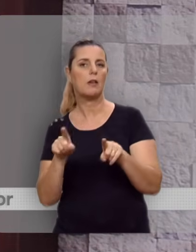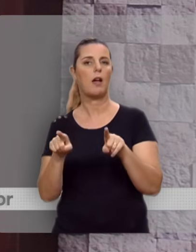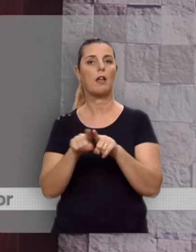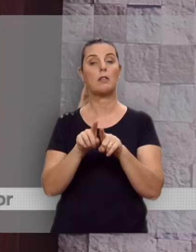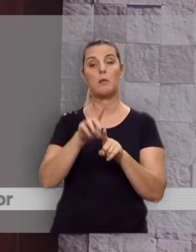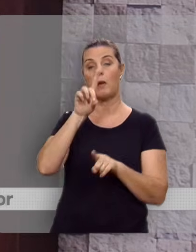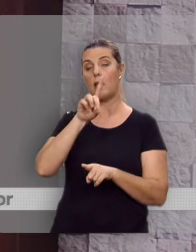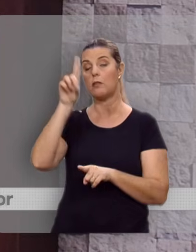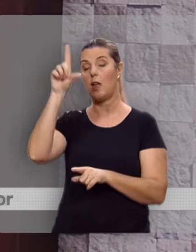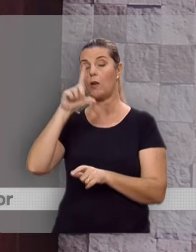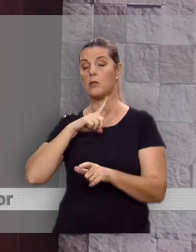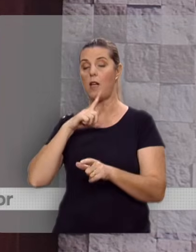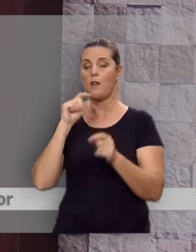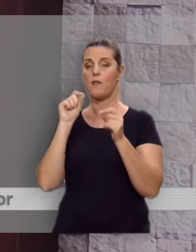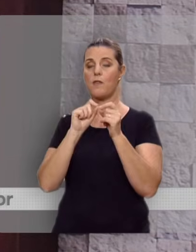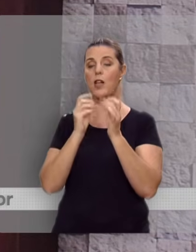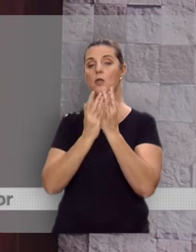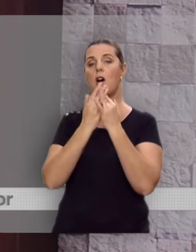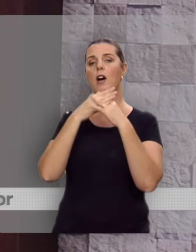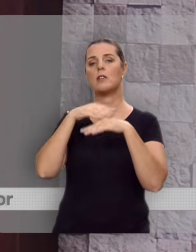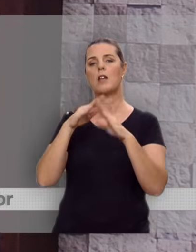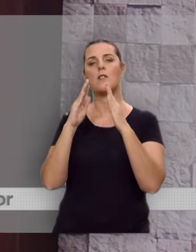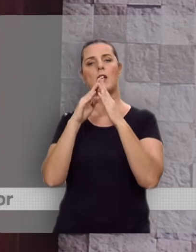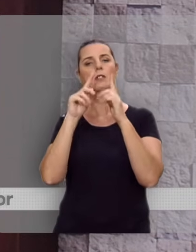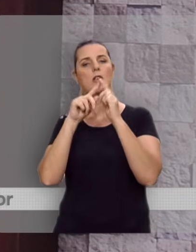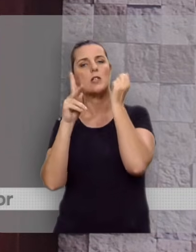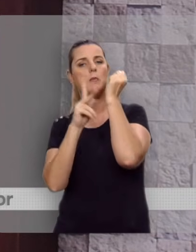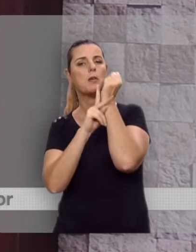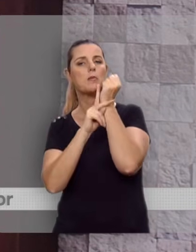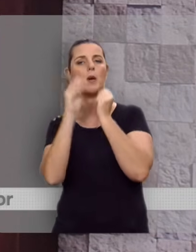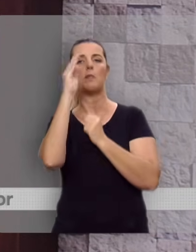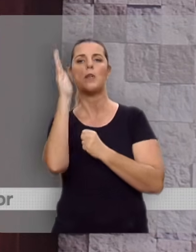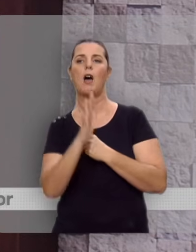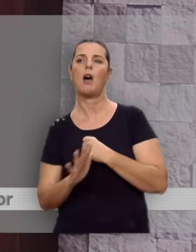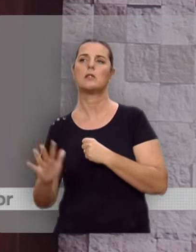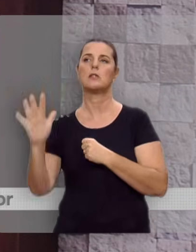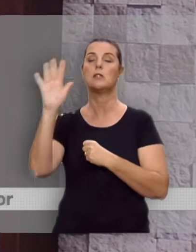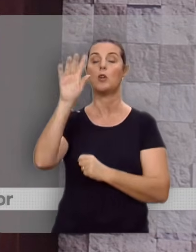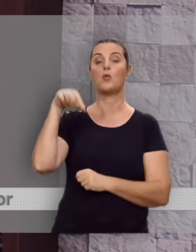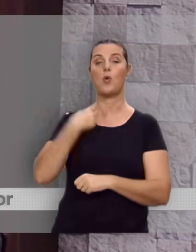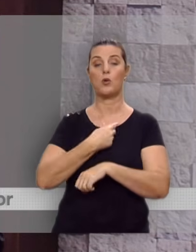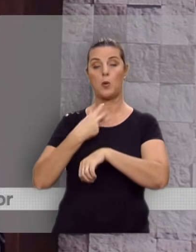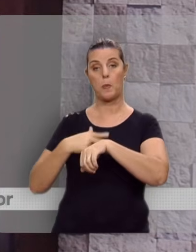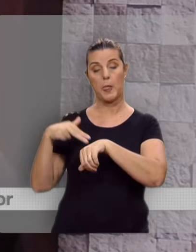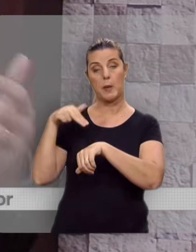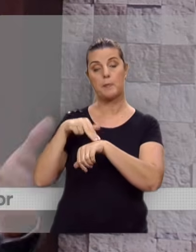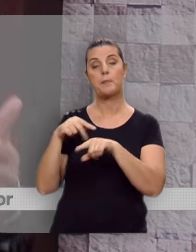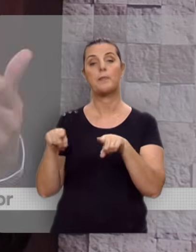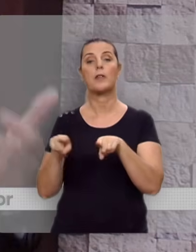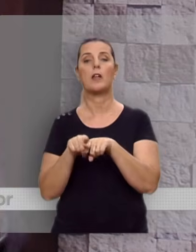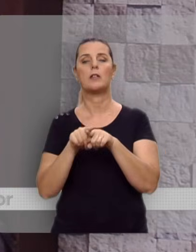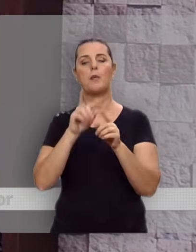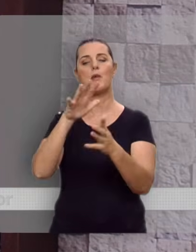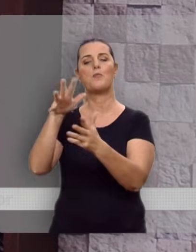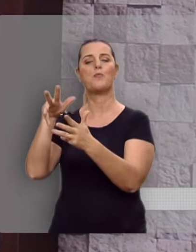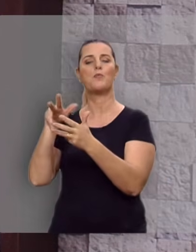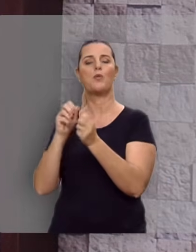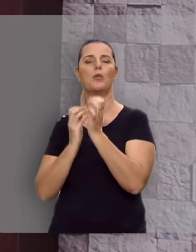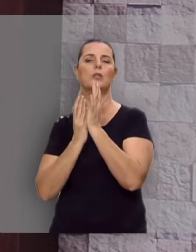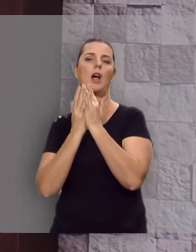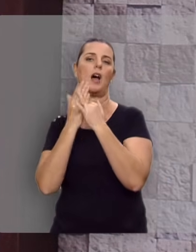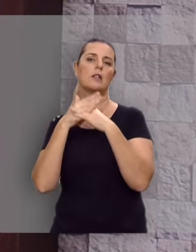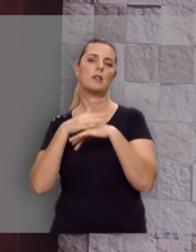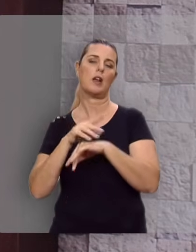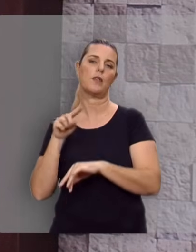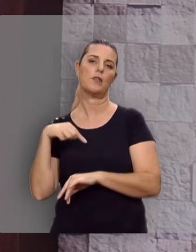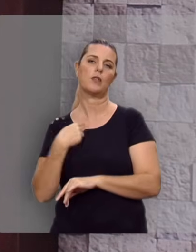aquilo que Deus tem feito por meio da Igreja Presbiteriana do Brasil no nosso país e também mundo afora por